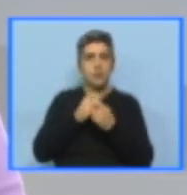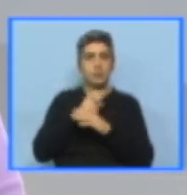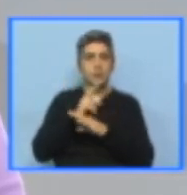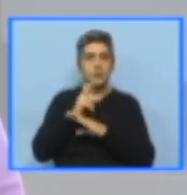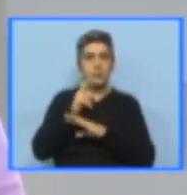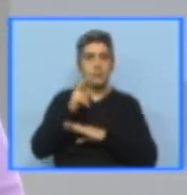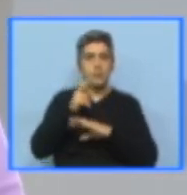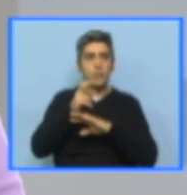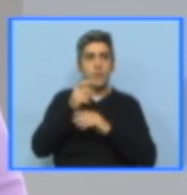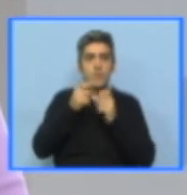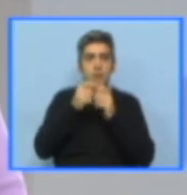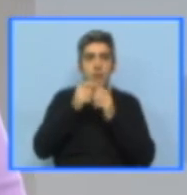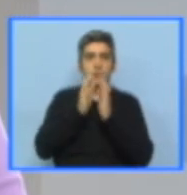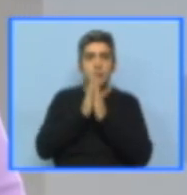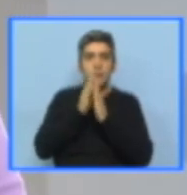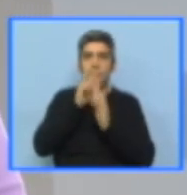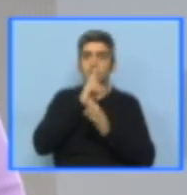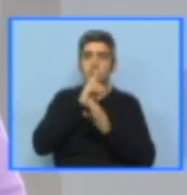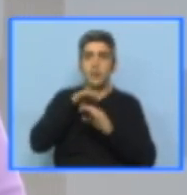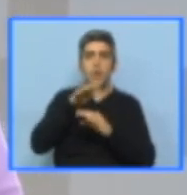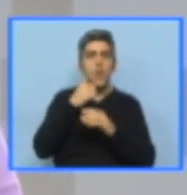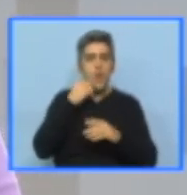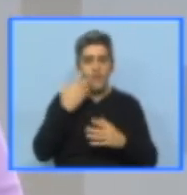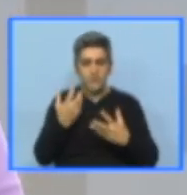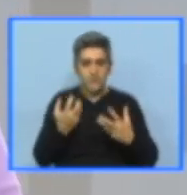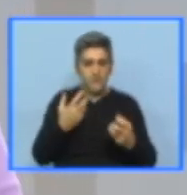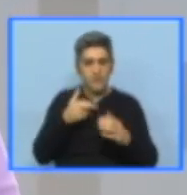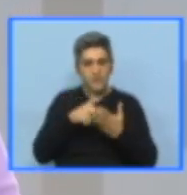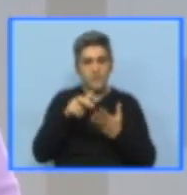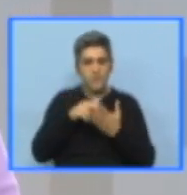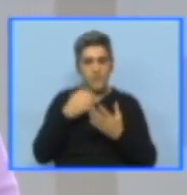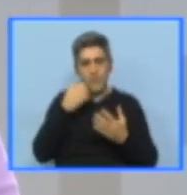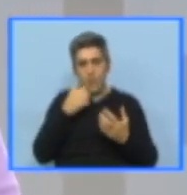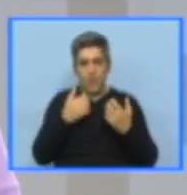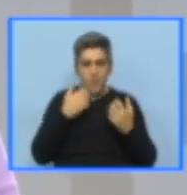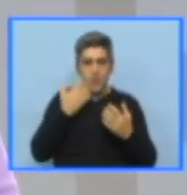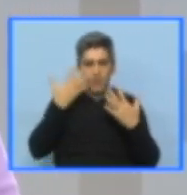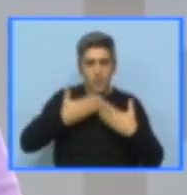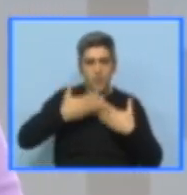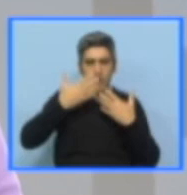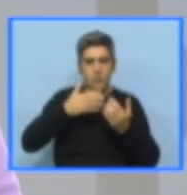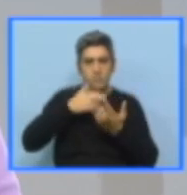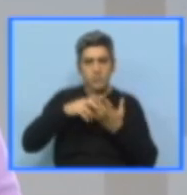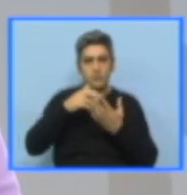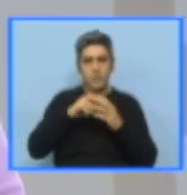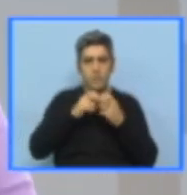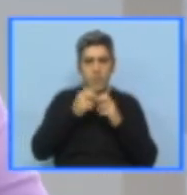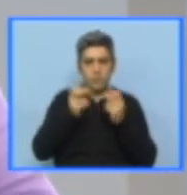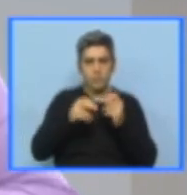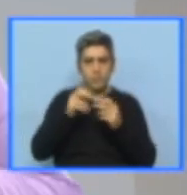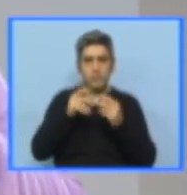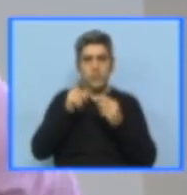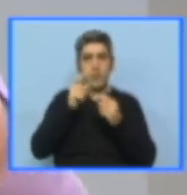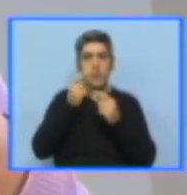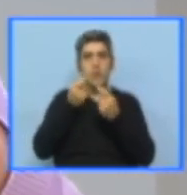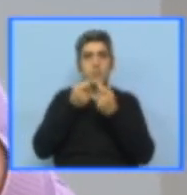de Fátima, do santuário, todas as dores que tinham ao longo do caminho, dos tais dias em que caminharam, todos os problemas, de certa